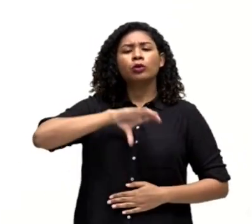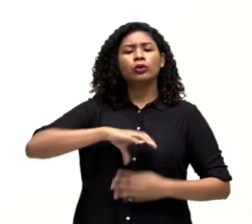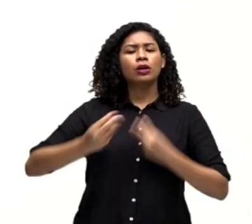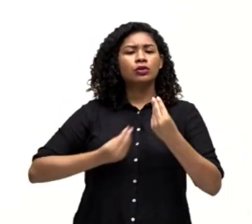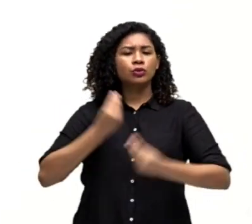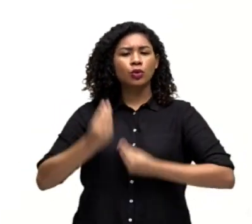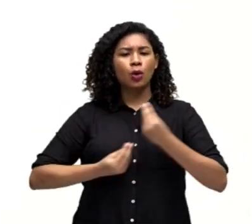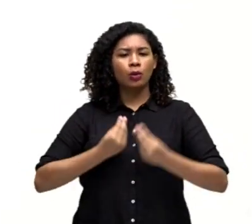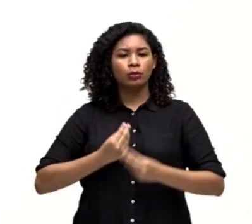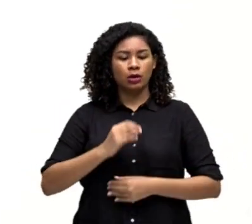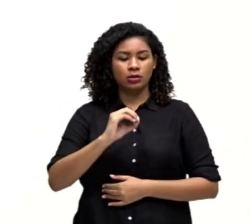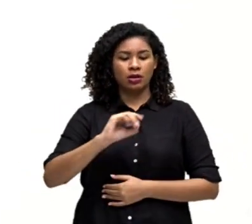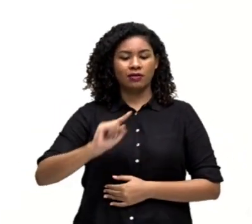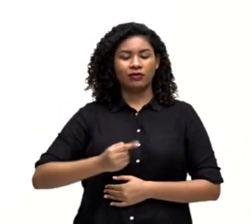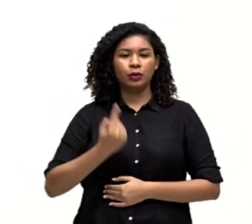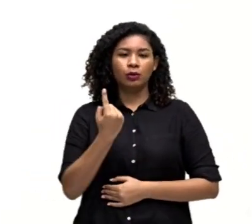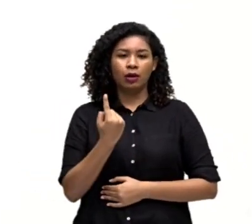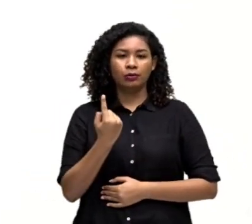1/10,